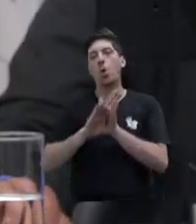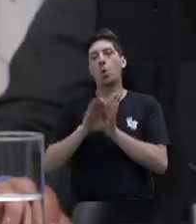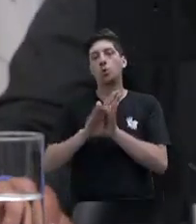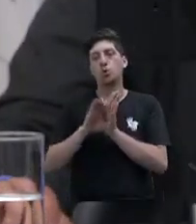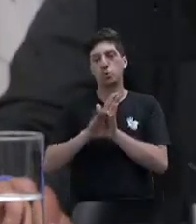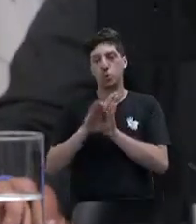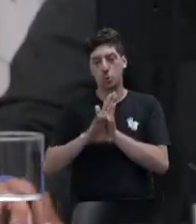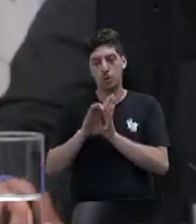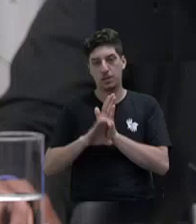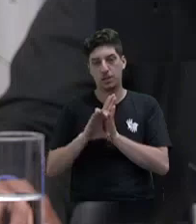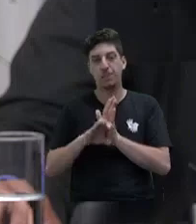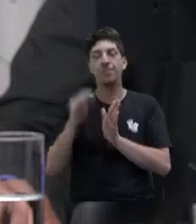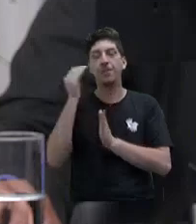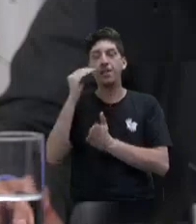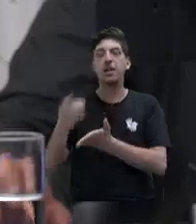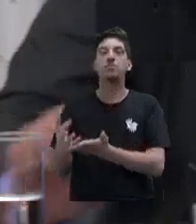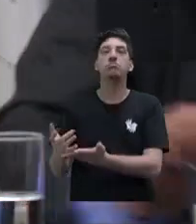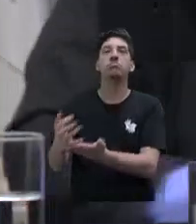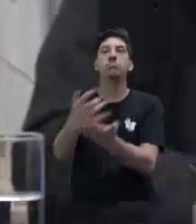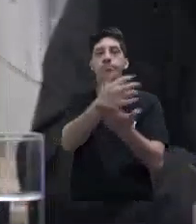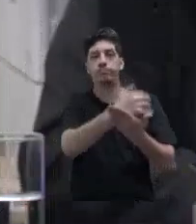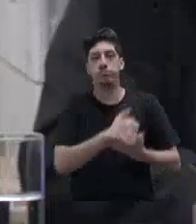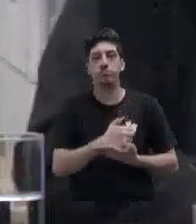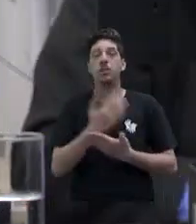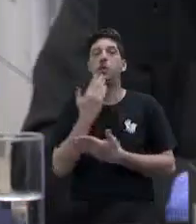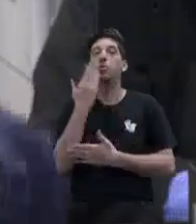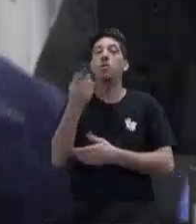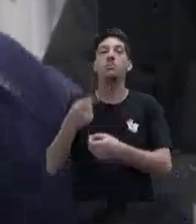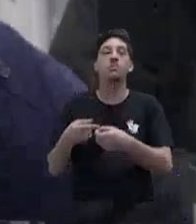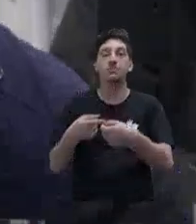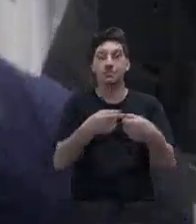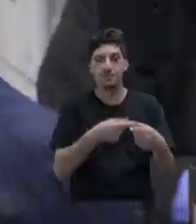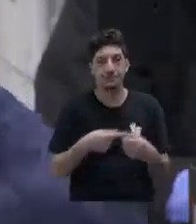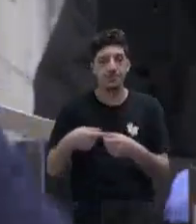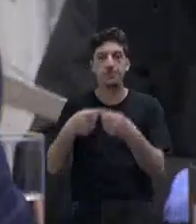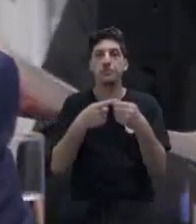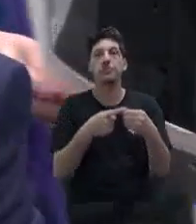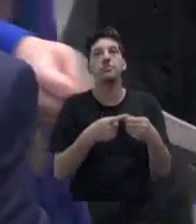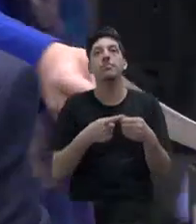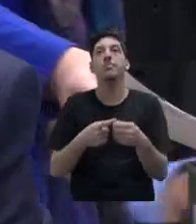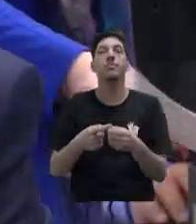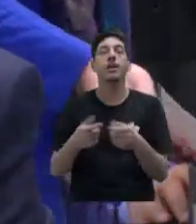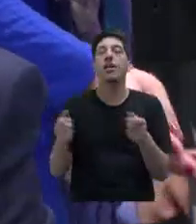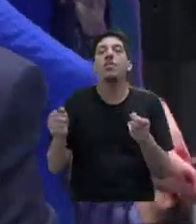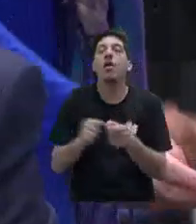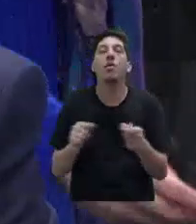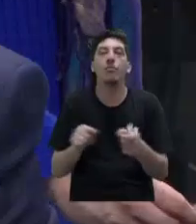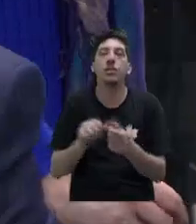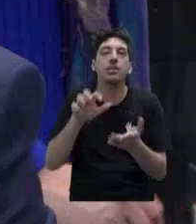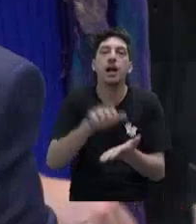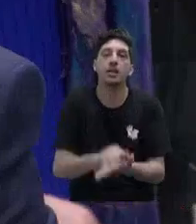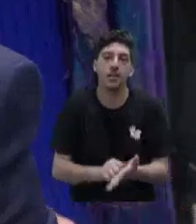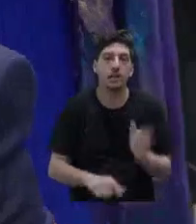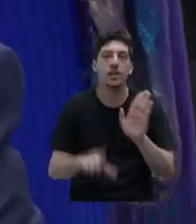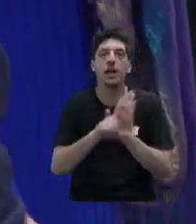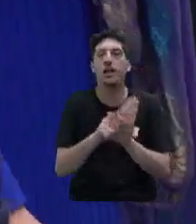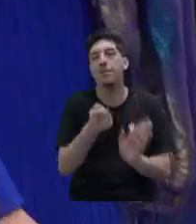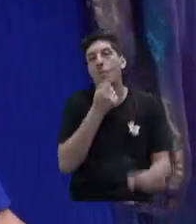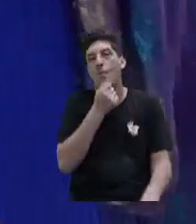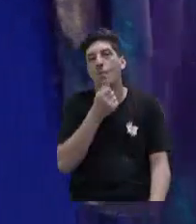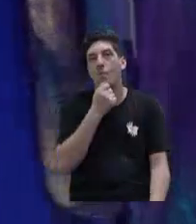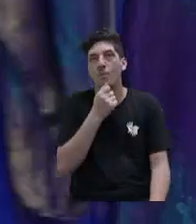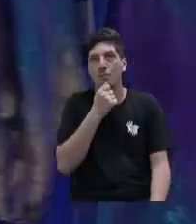aqui, deputado Bosco, um levantamento de quais os municípios que ainda não fizeram cadastro da Lei Paulo Gustavo,